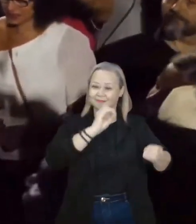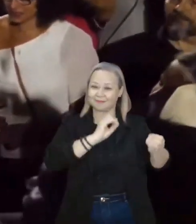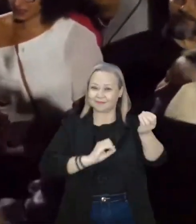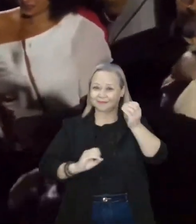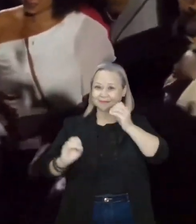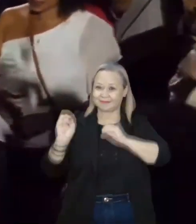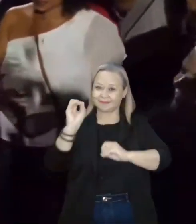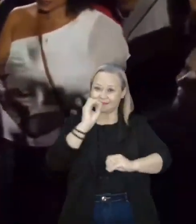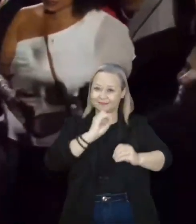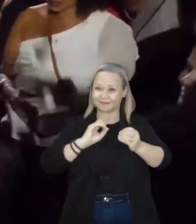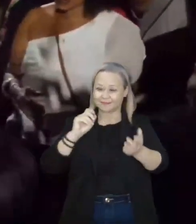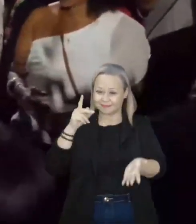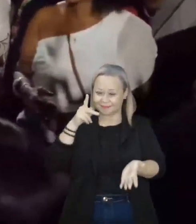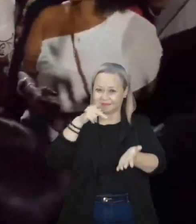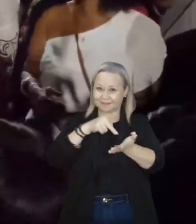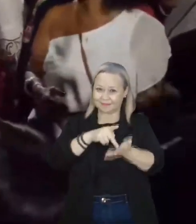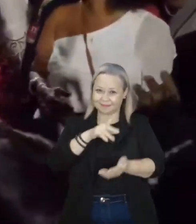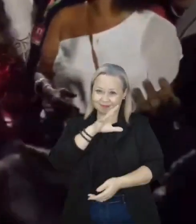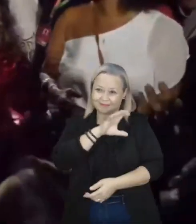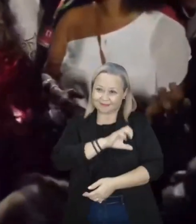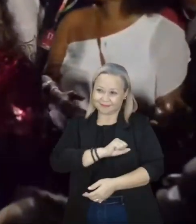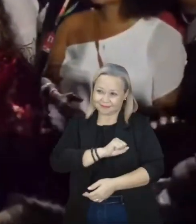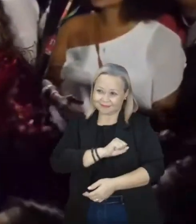vem, verdadeiro.